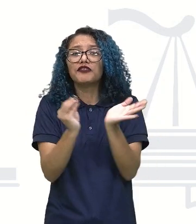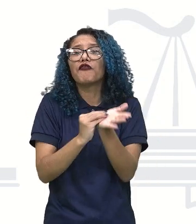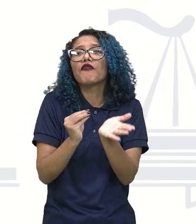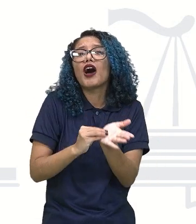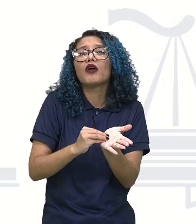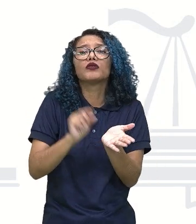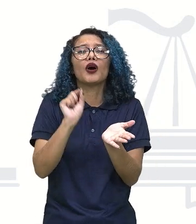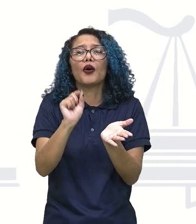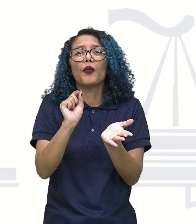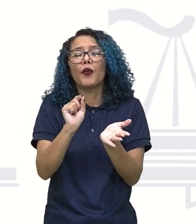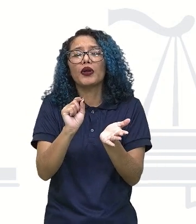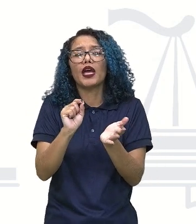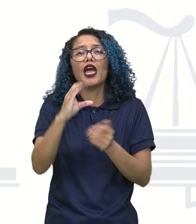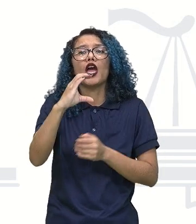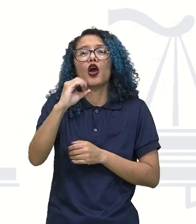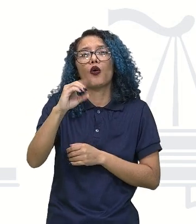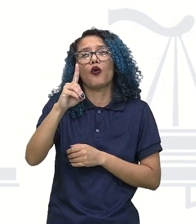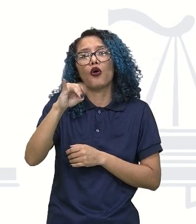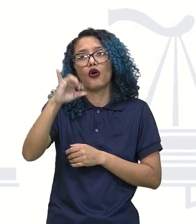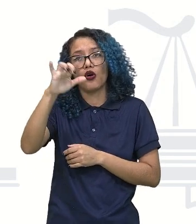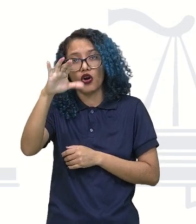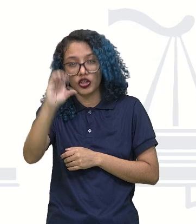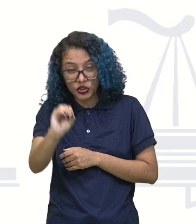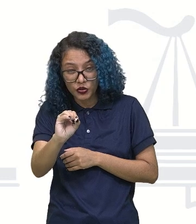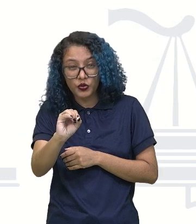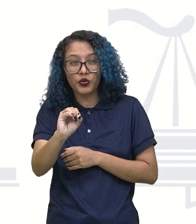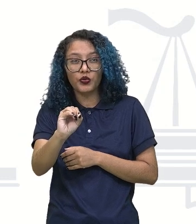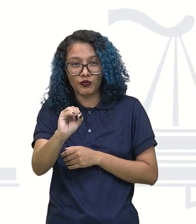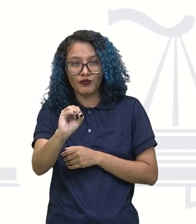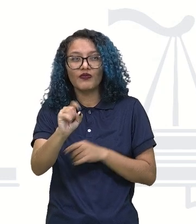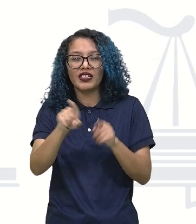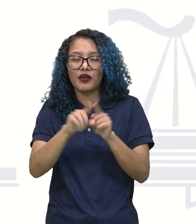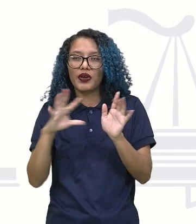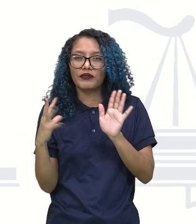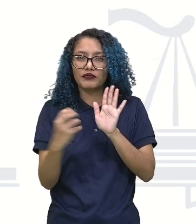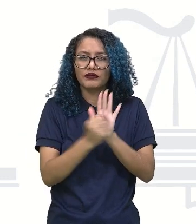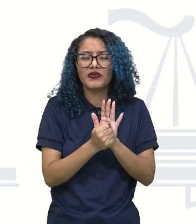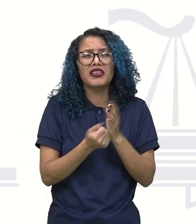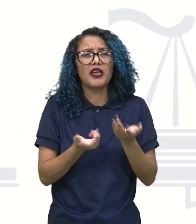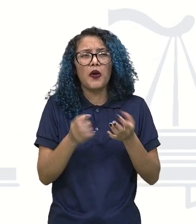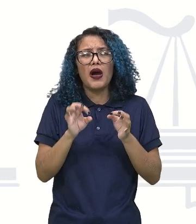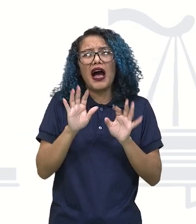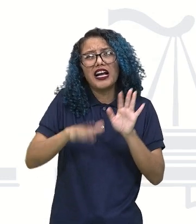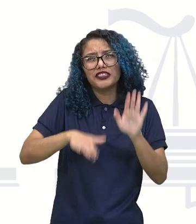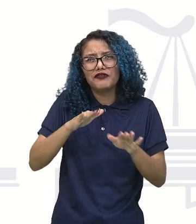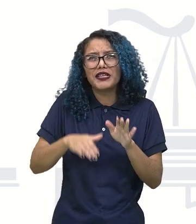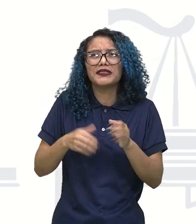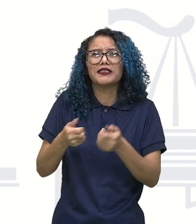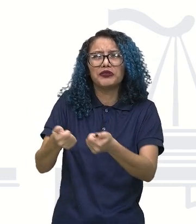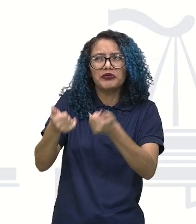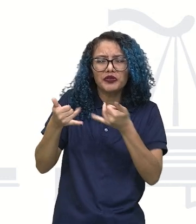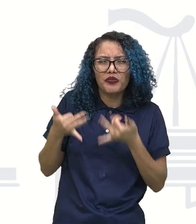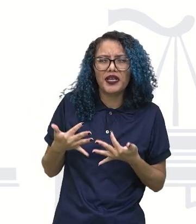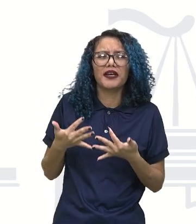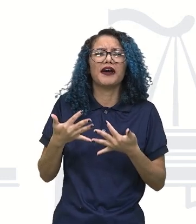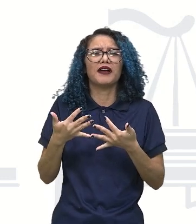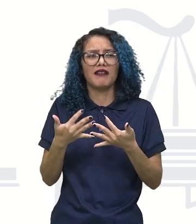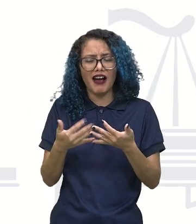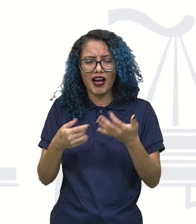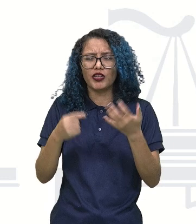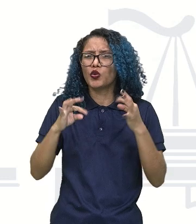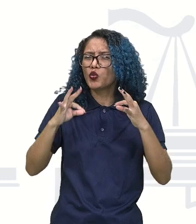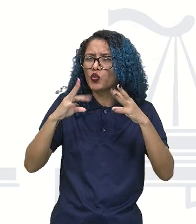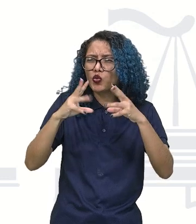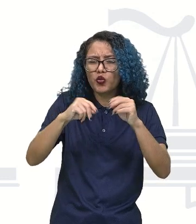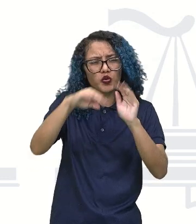E aí, às vezes, eles disseram, poxa, professora, eu fiz todo esse lançamento e na hora não gravou, meu